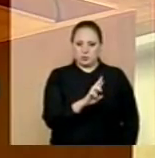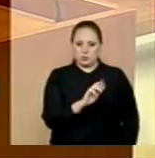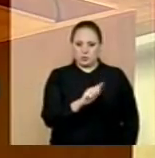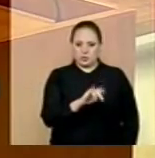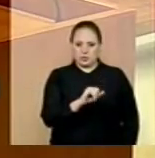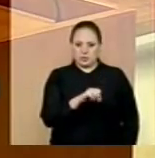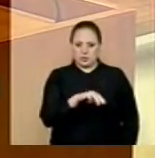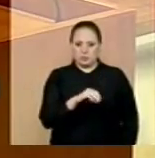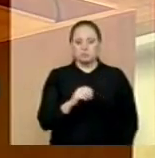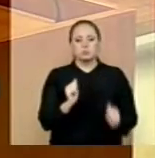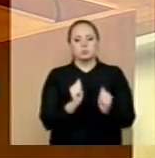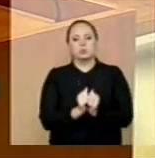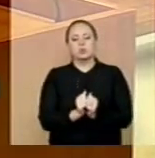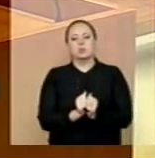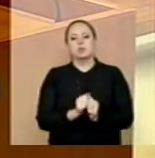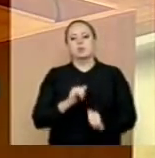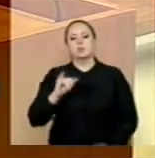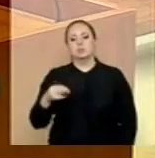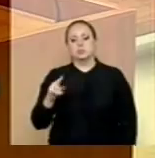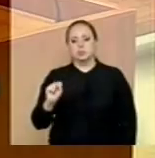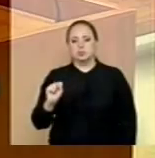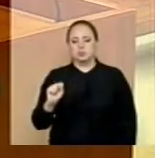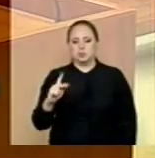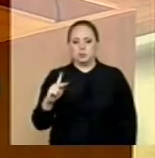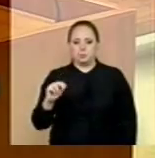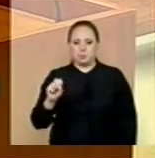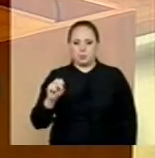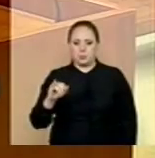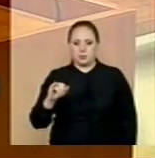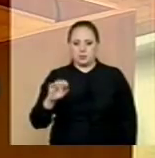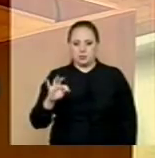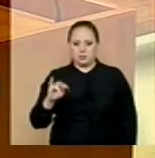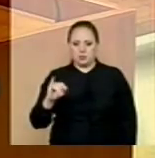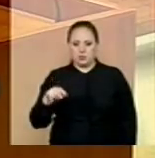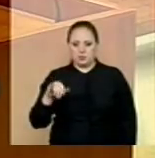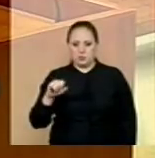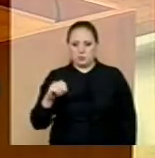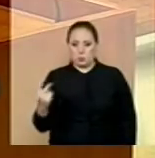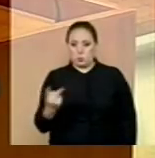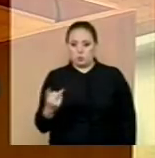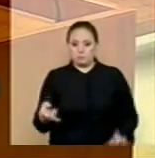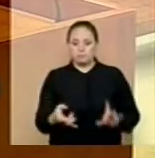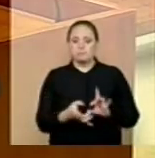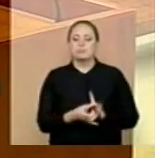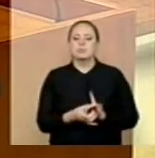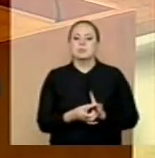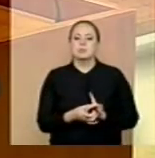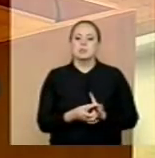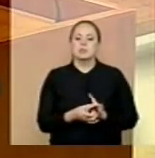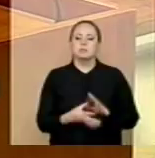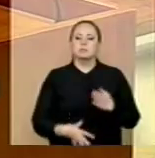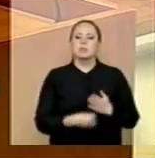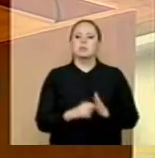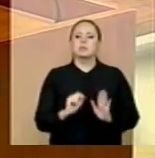seja, da filosofia natural do direito, do jusnaturalismo, acoplada à